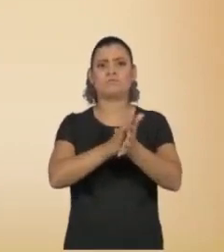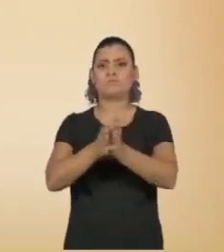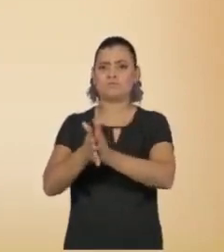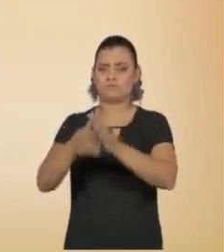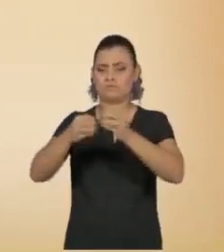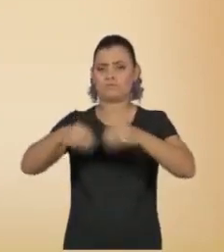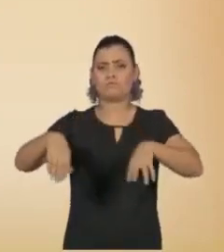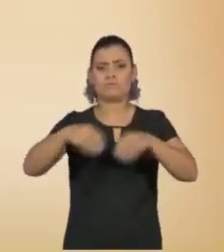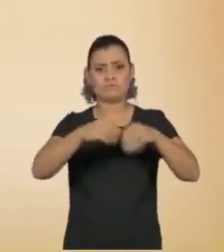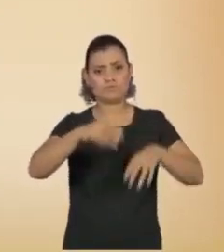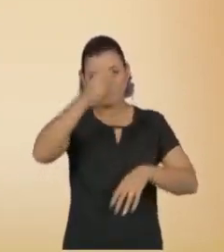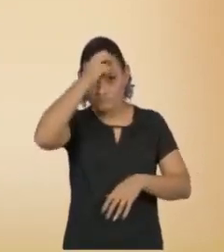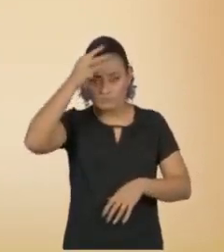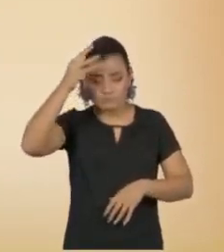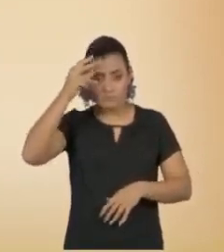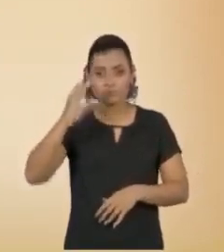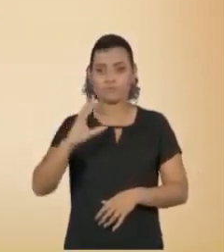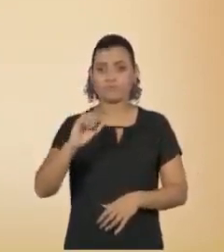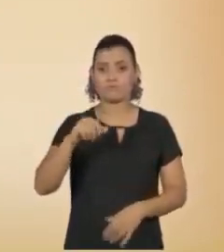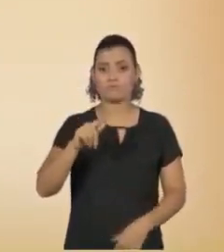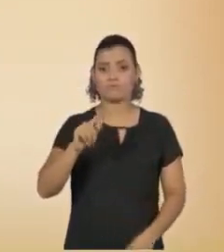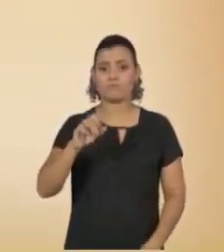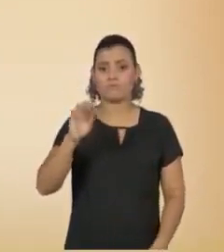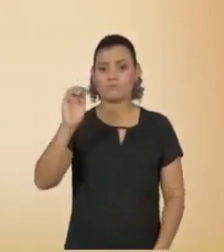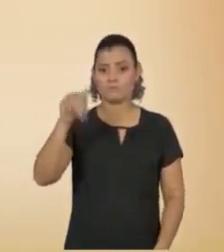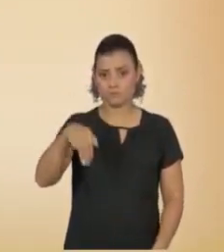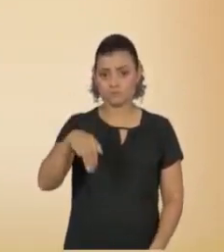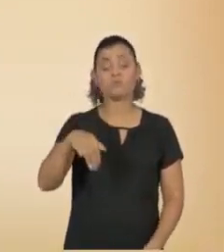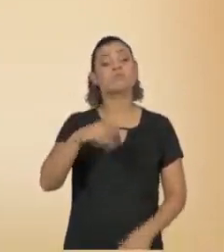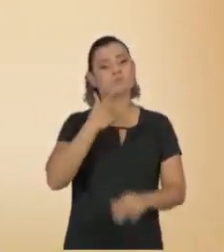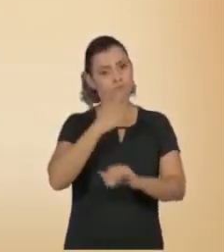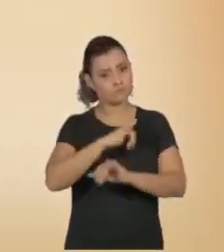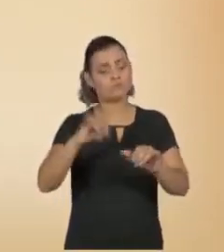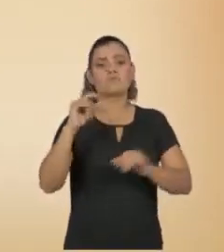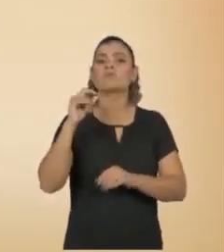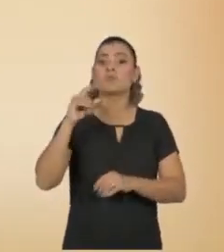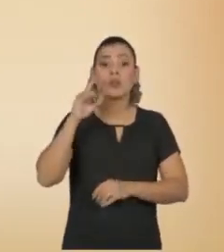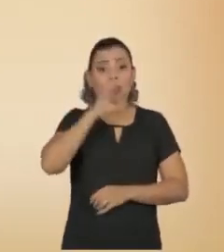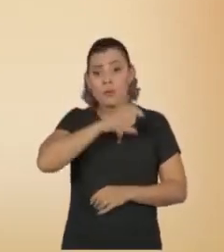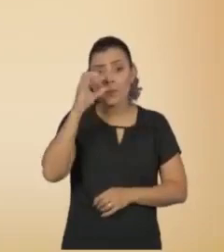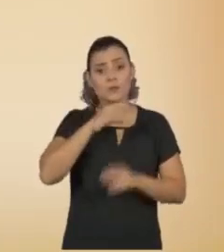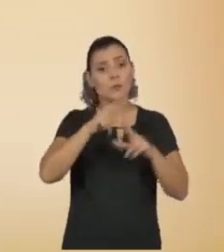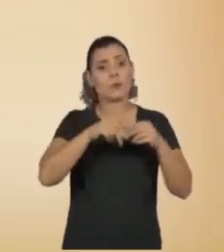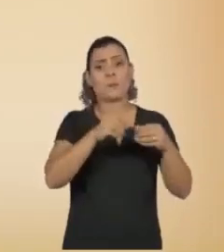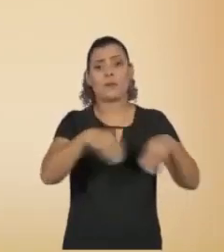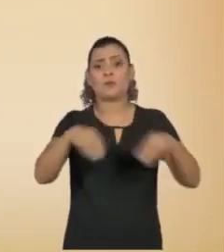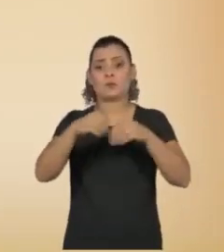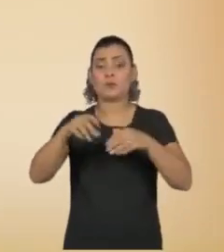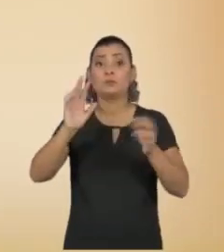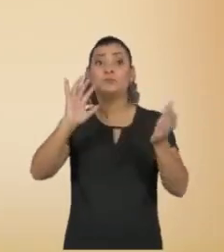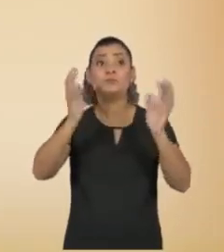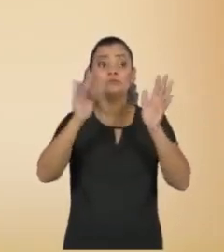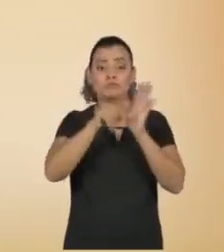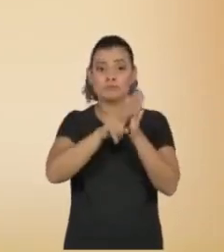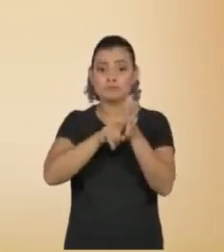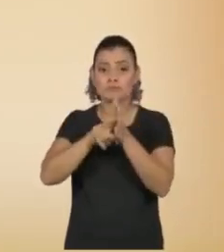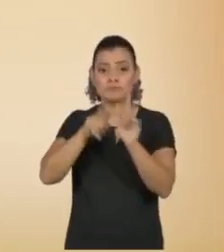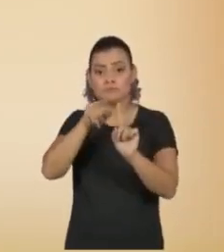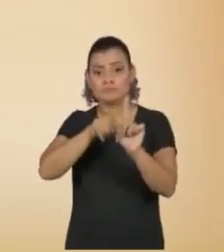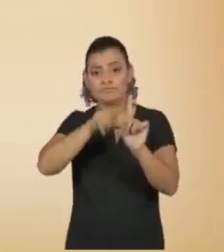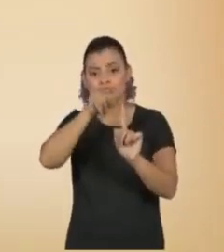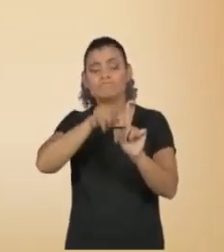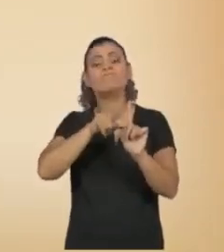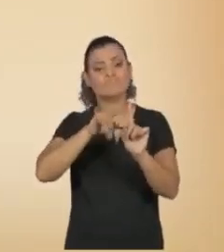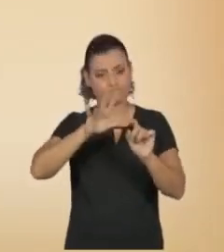estrago. A Prefeitura de Contagem declarou situação de emergência por causa dos prejuízos. A meteorologia ainda prevê